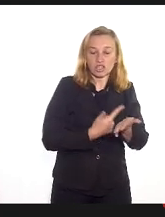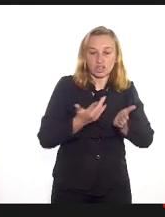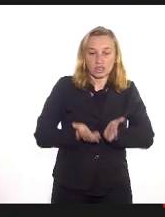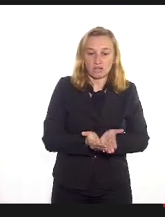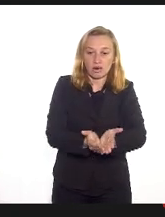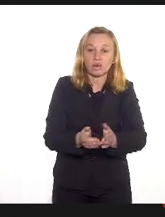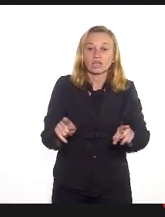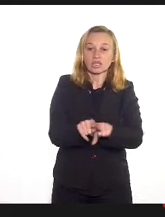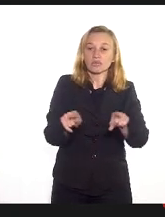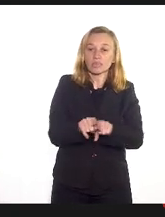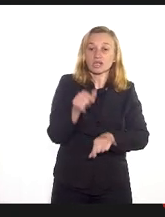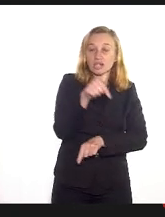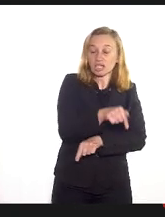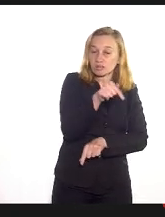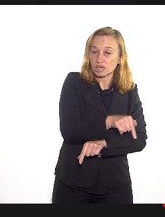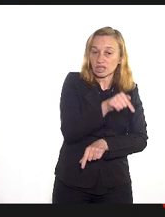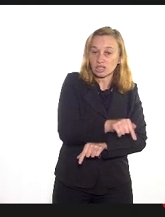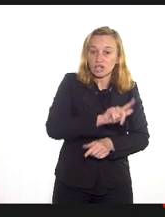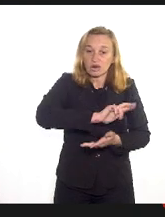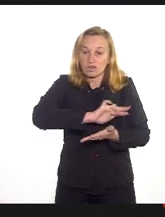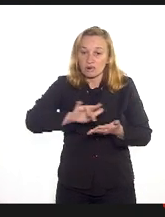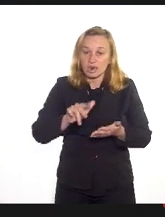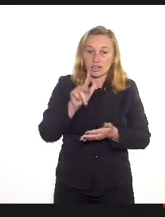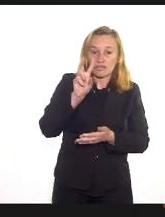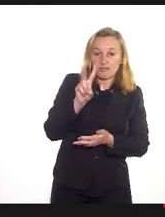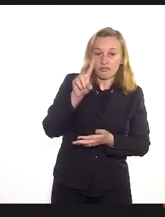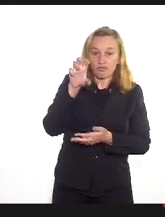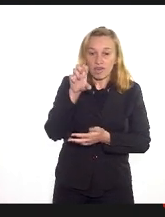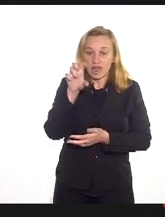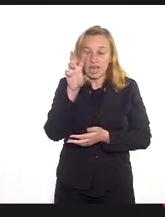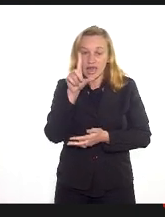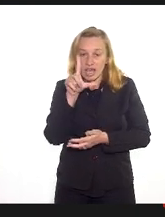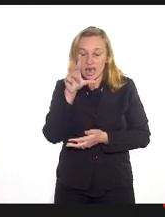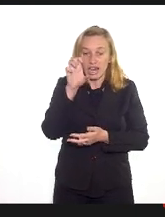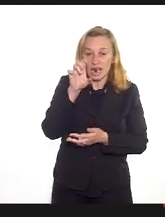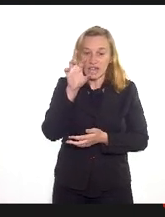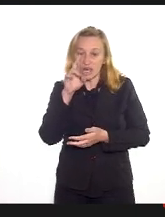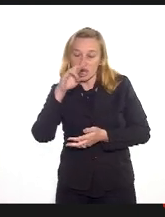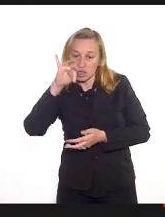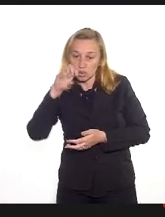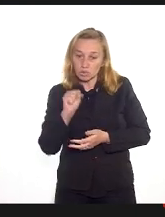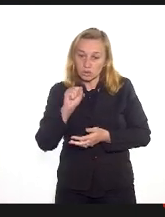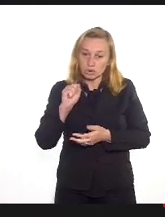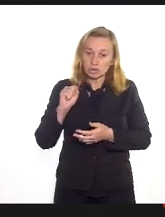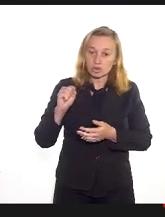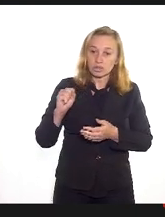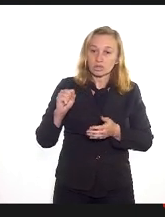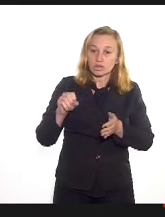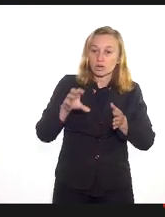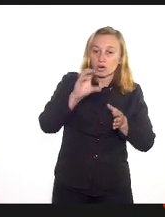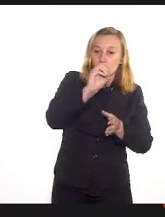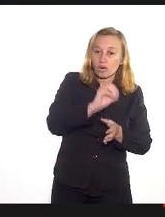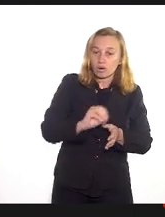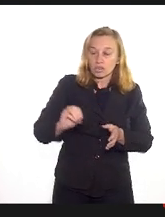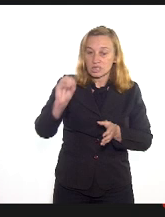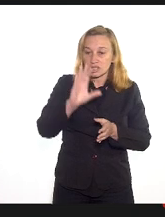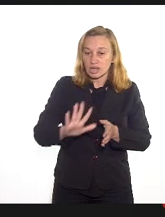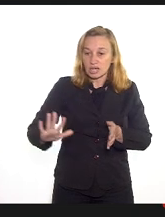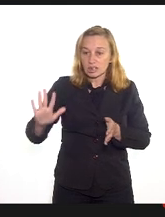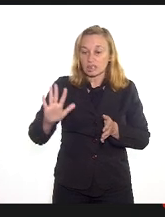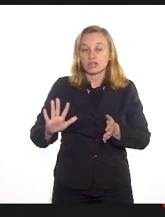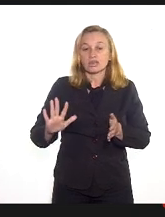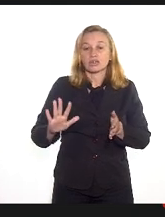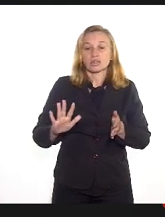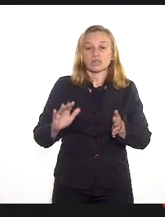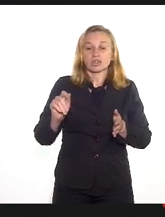aqui os grandes veleiros oceânicos desses países, que ficarão na orla aqui do Rio